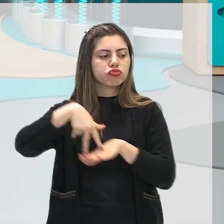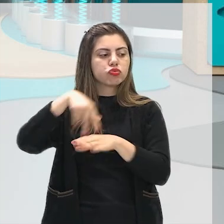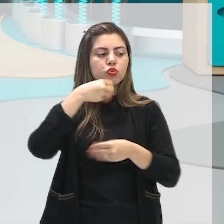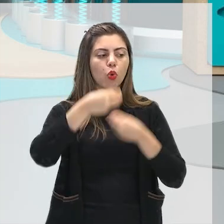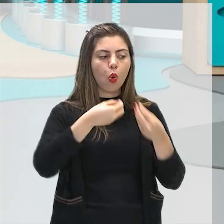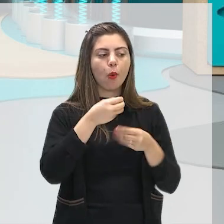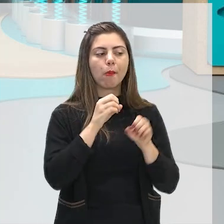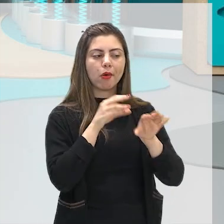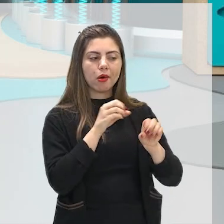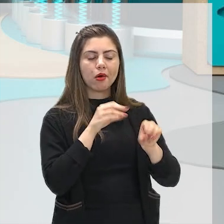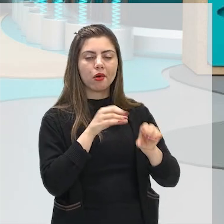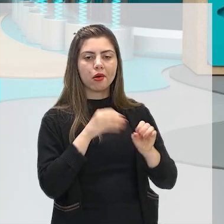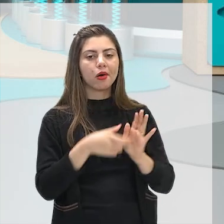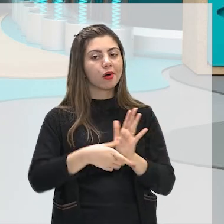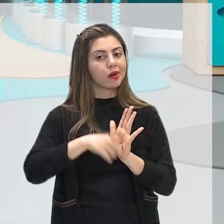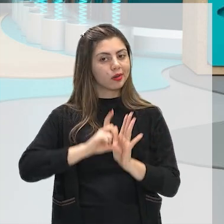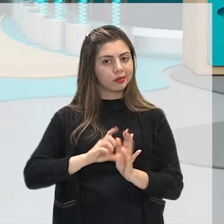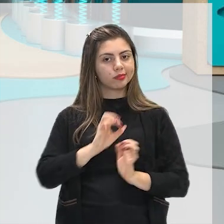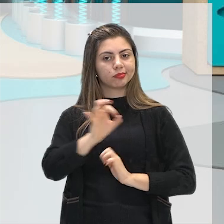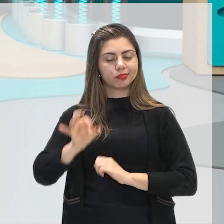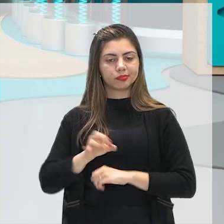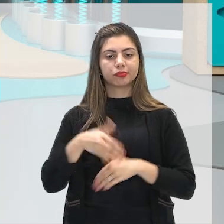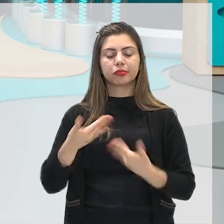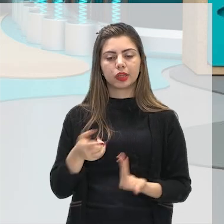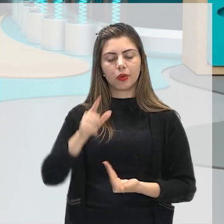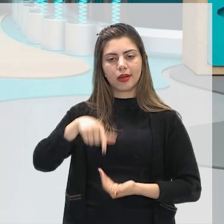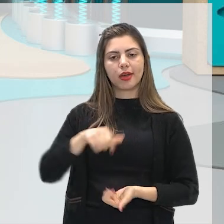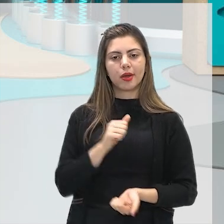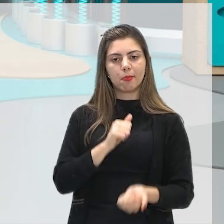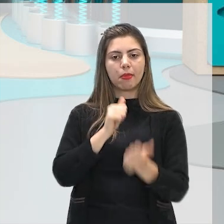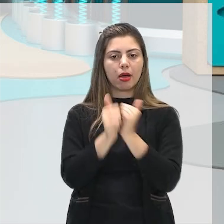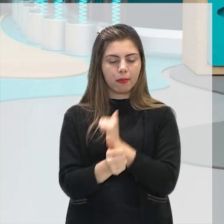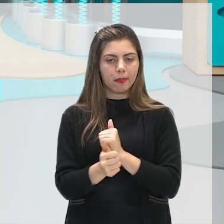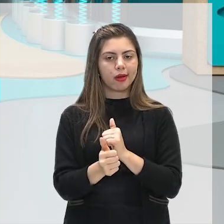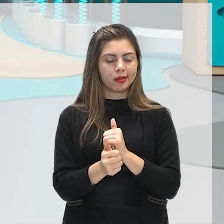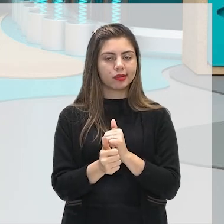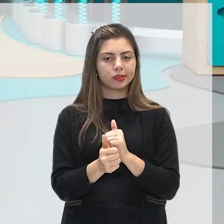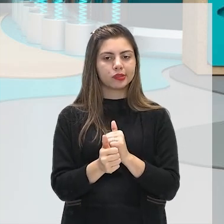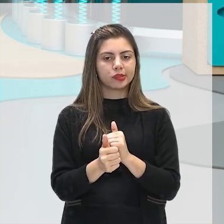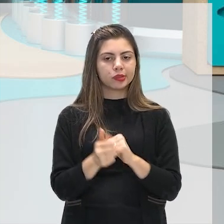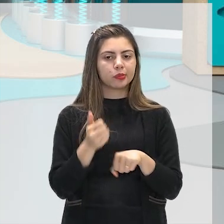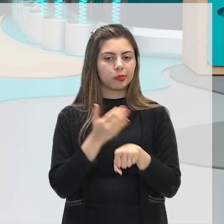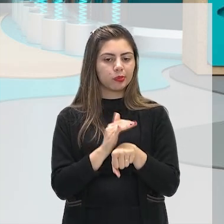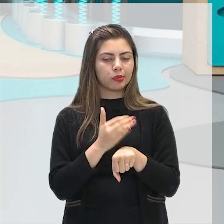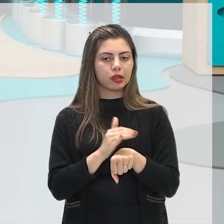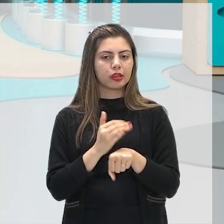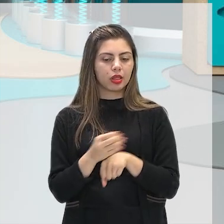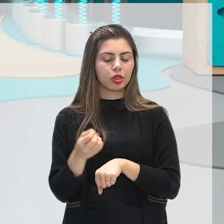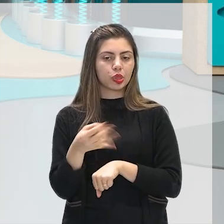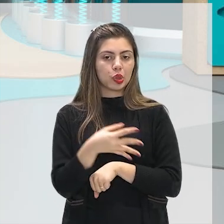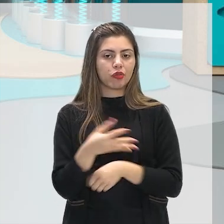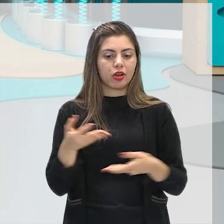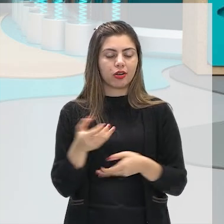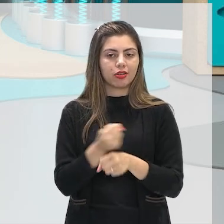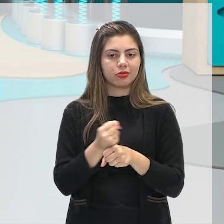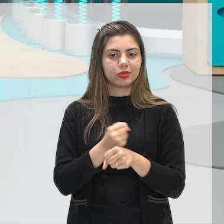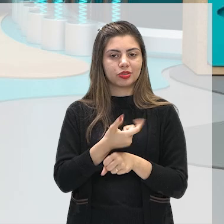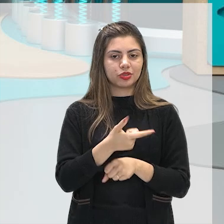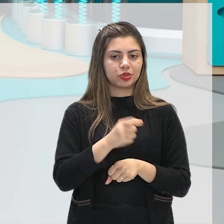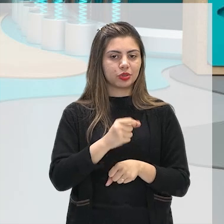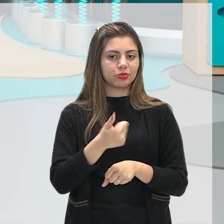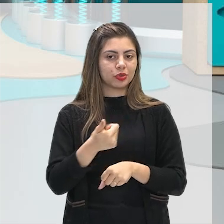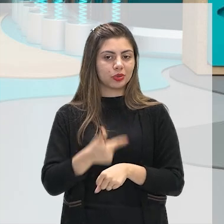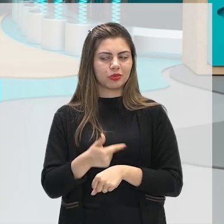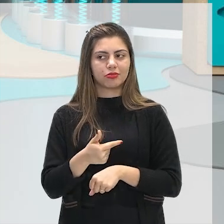equipamento, certo? Então, é uma prática corporal nova também, ela surgiu ali em 2012, faz